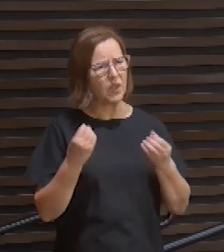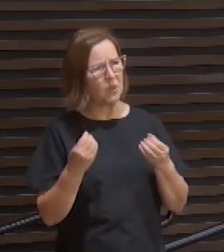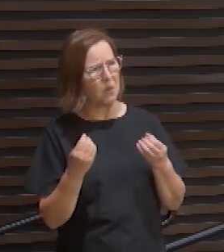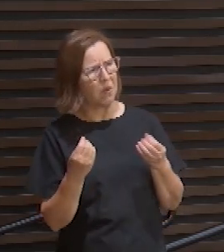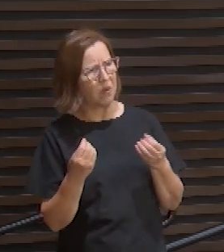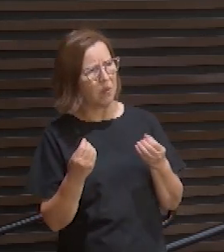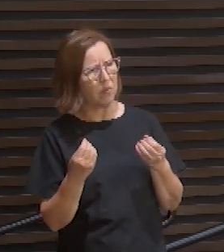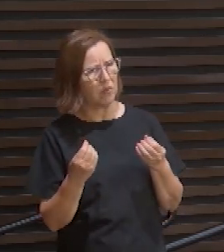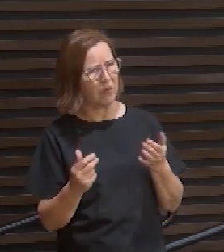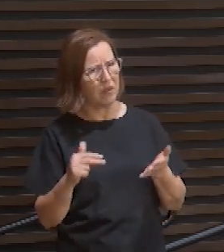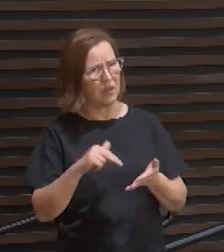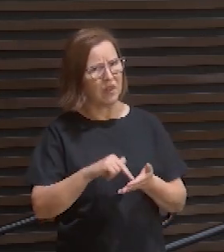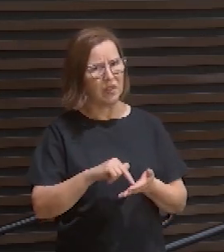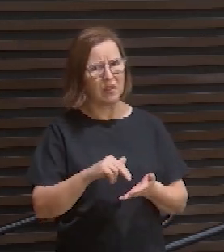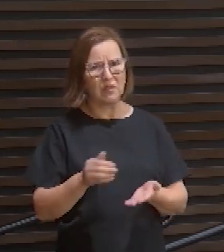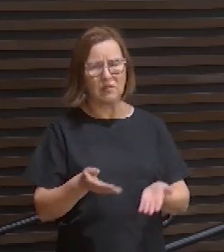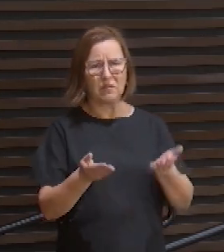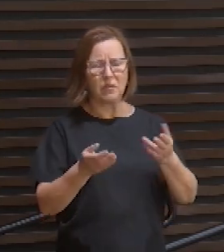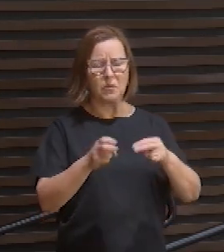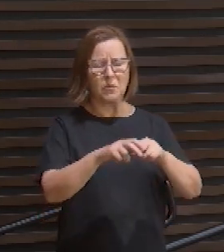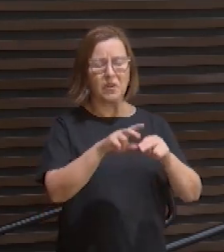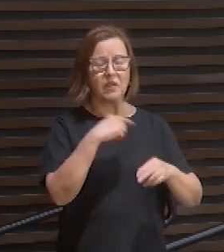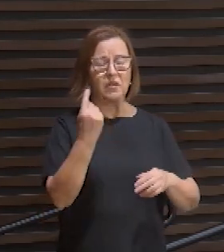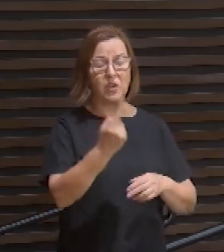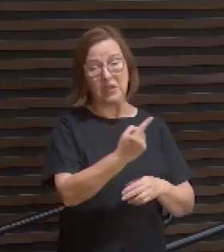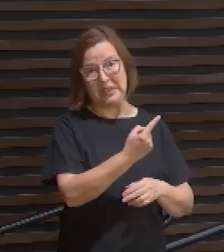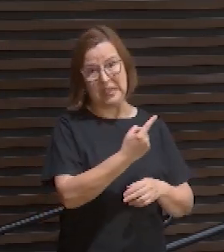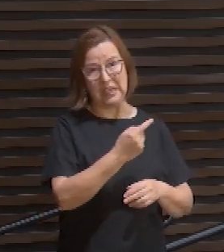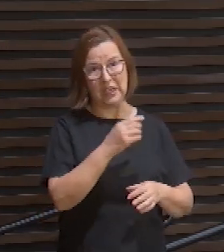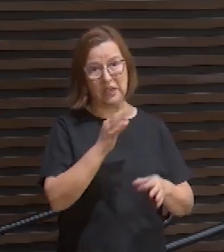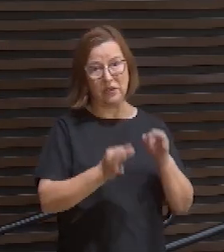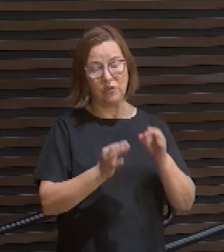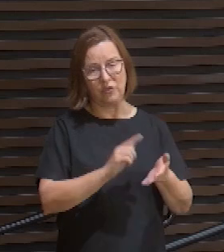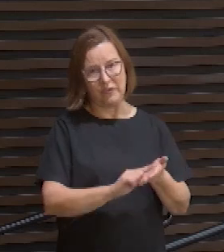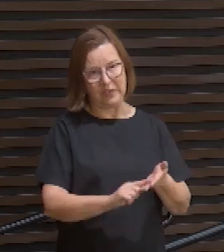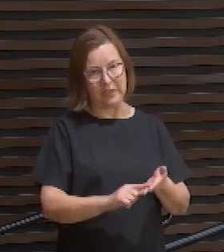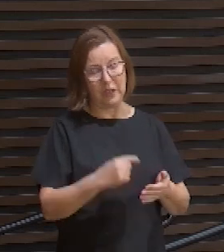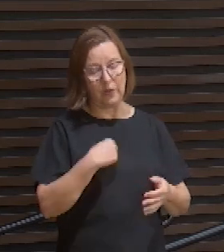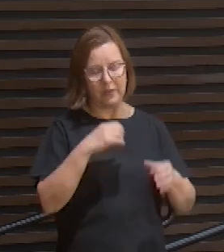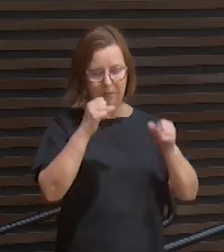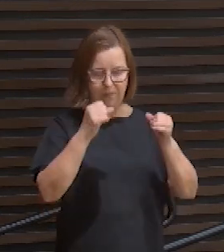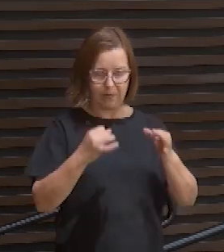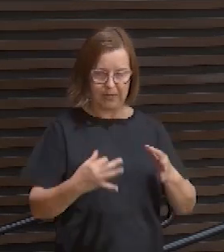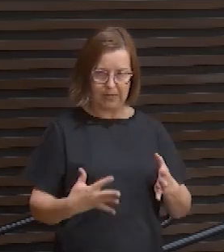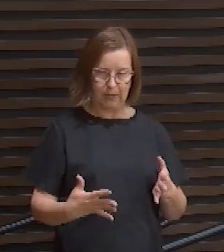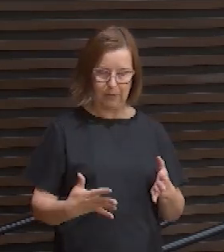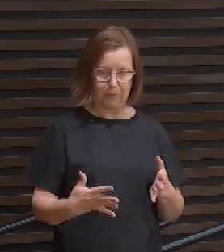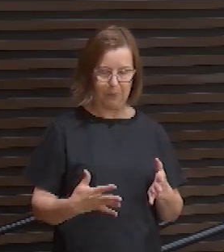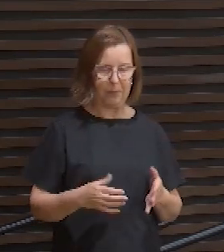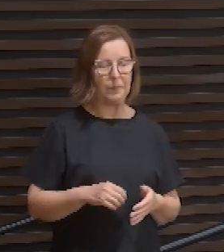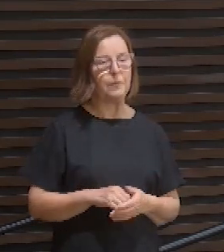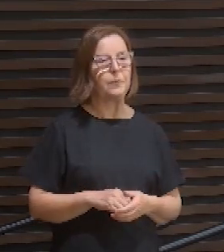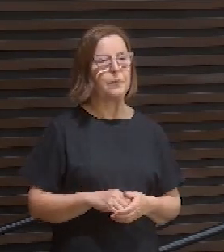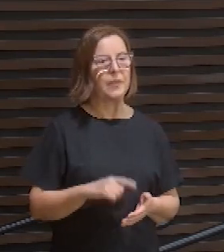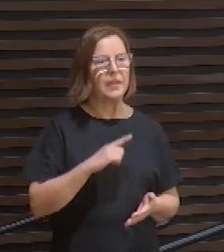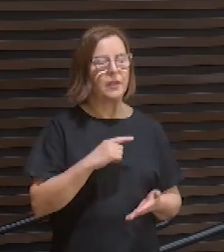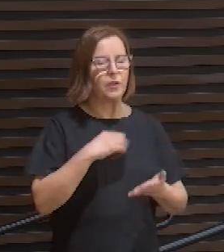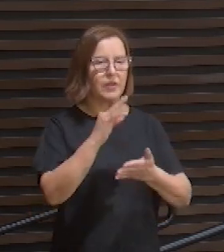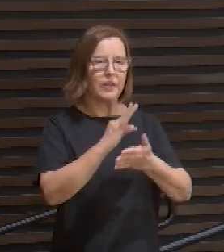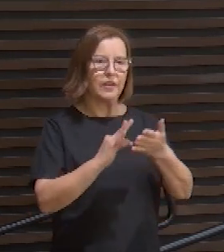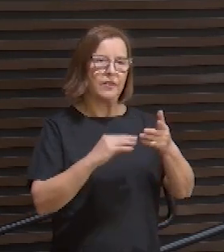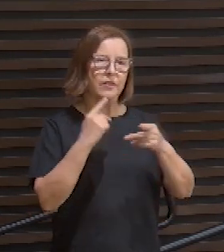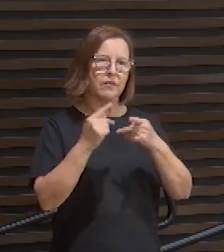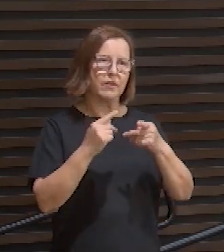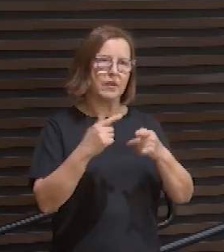ele ressuscitou por causa da nossa justificação? Vou explicar. Tem um texto que os irmãos conhecem, nós não vamos nem visitar. Mas é o texto de